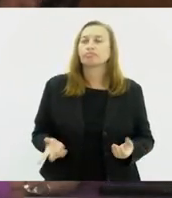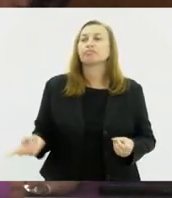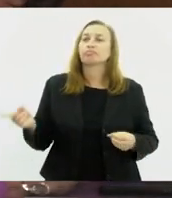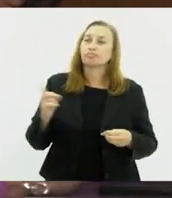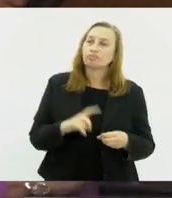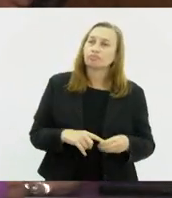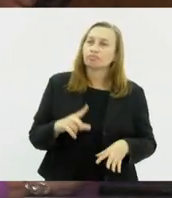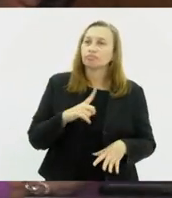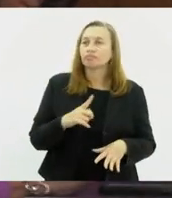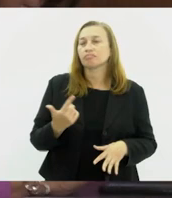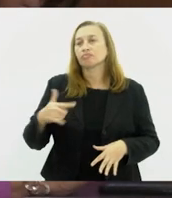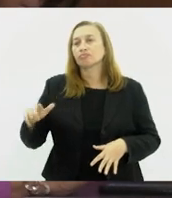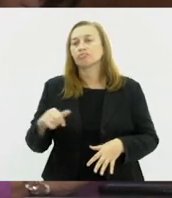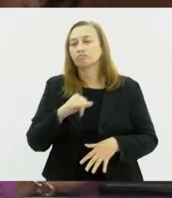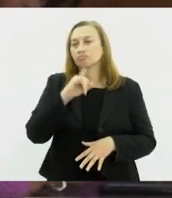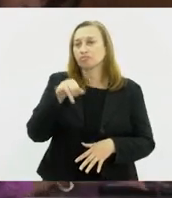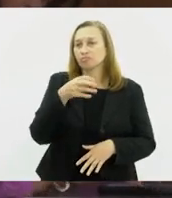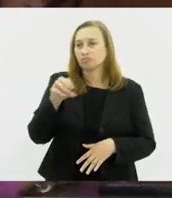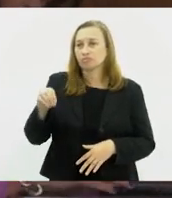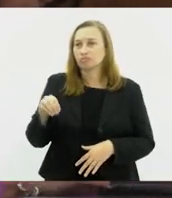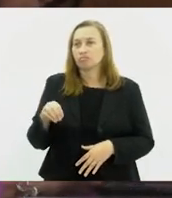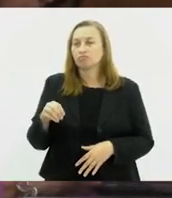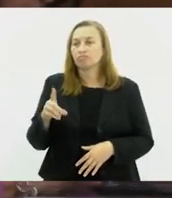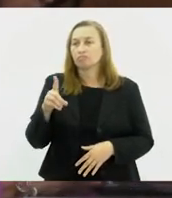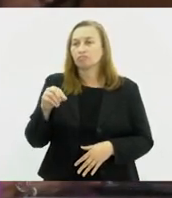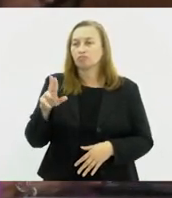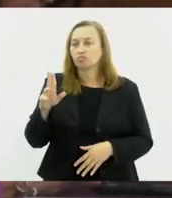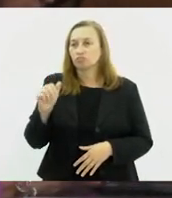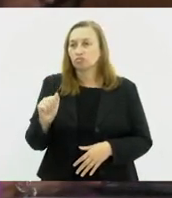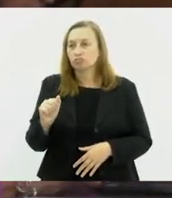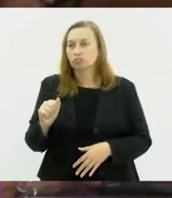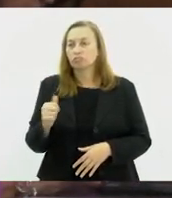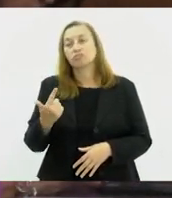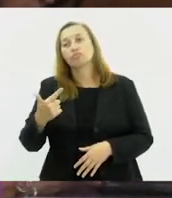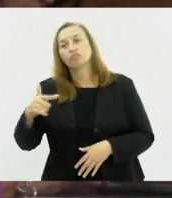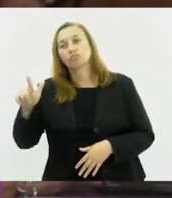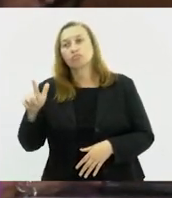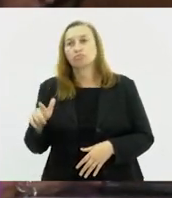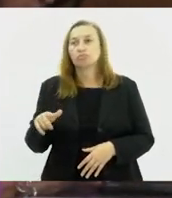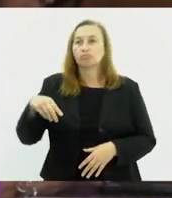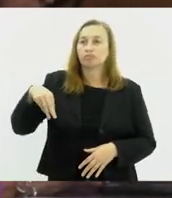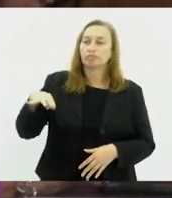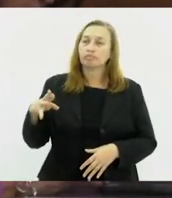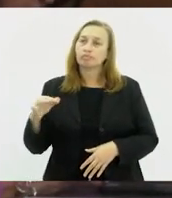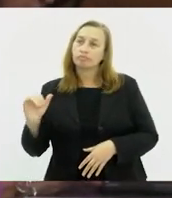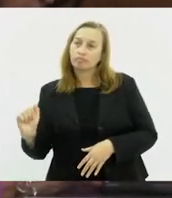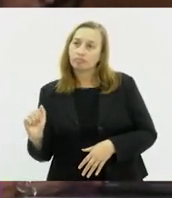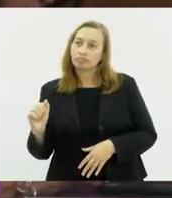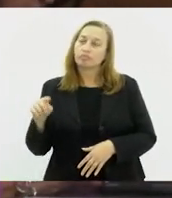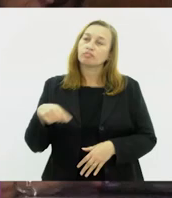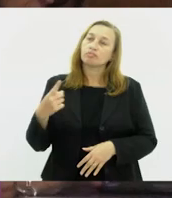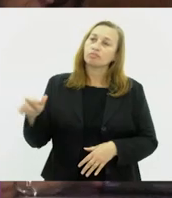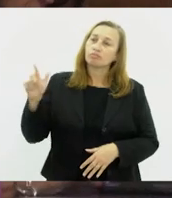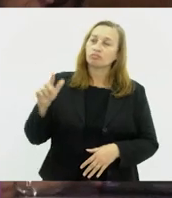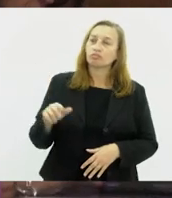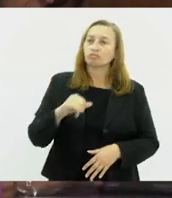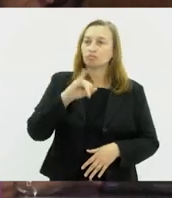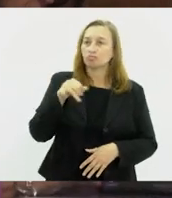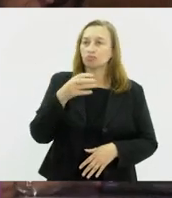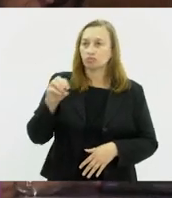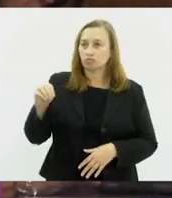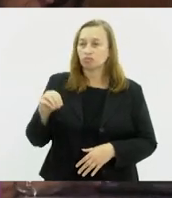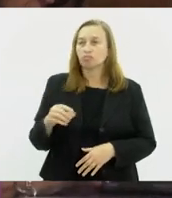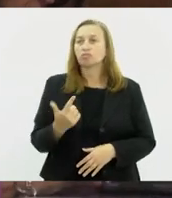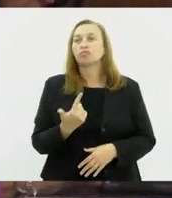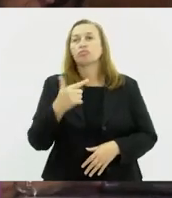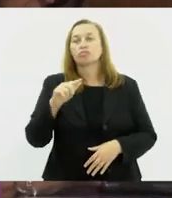ter outros João Pedros outras Dudas outras Marias eduardas outros Cauã outros João Pedros e até mesmo